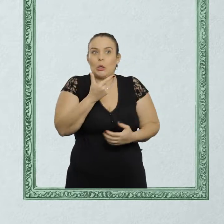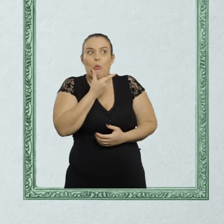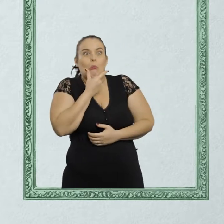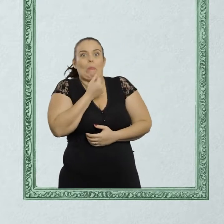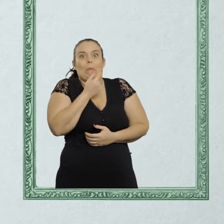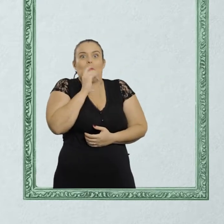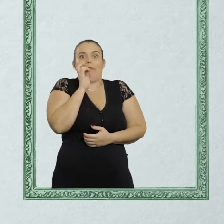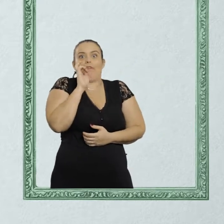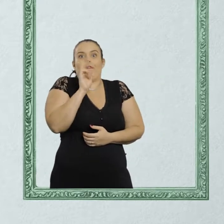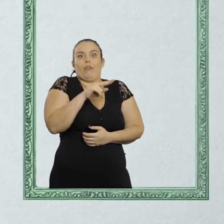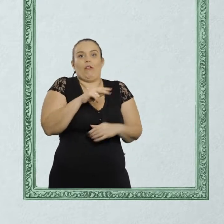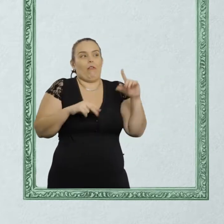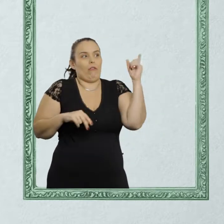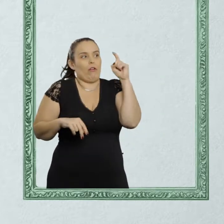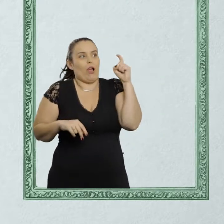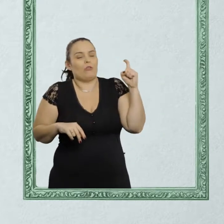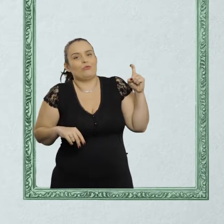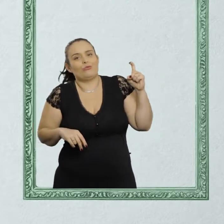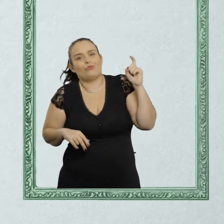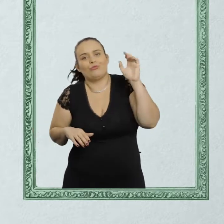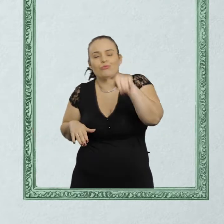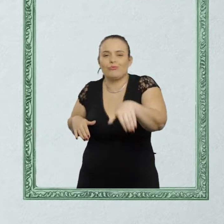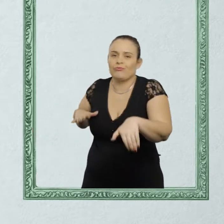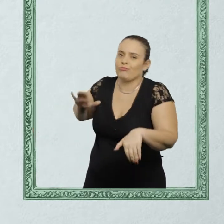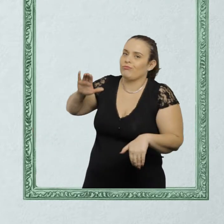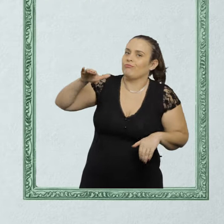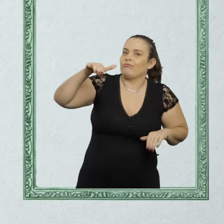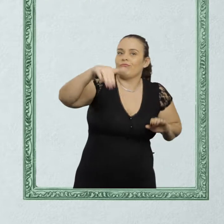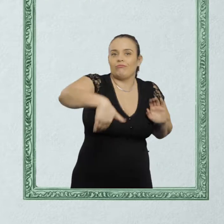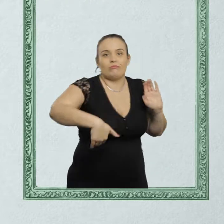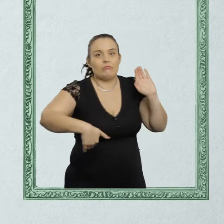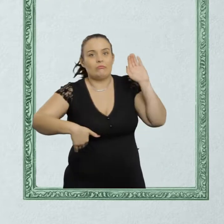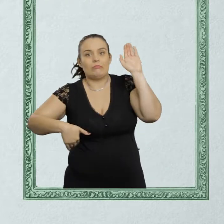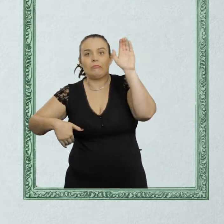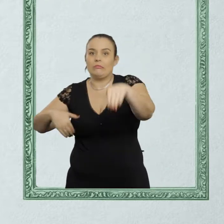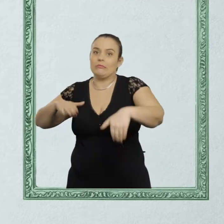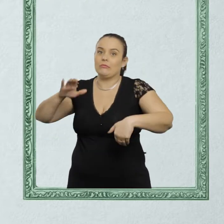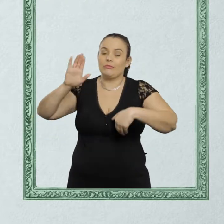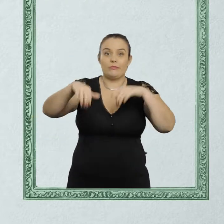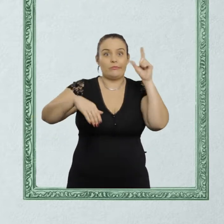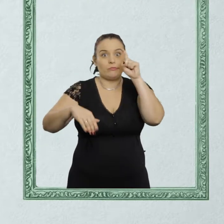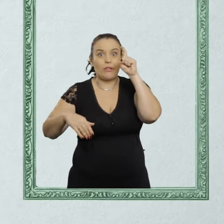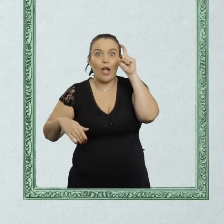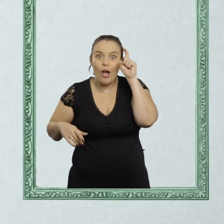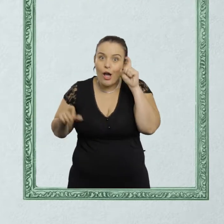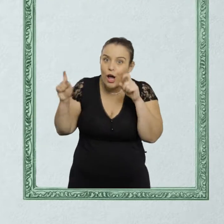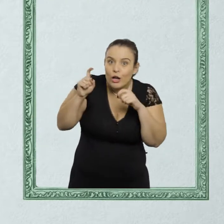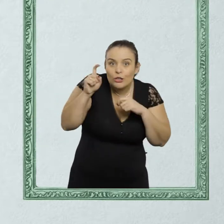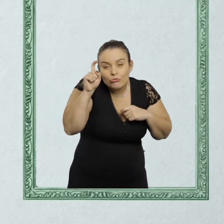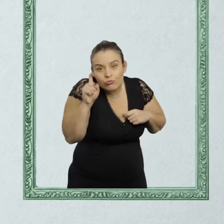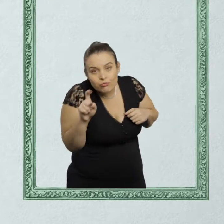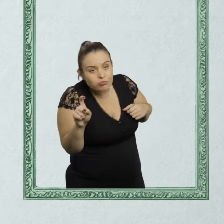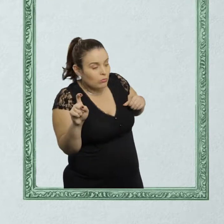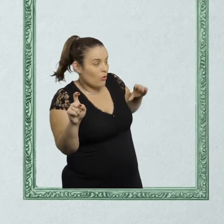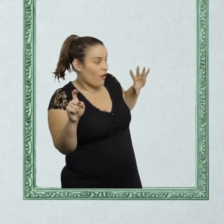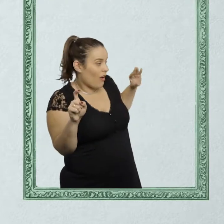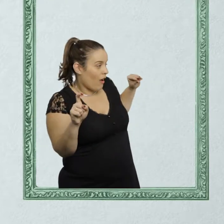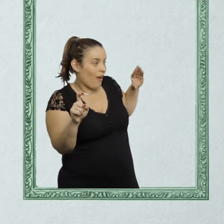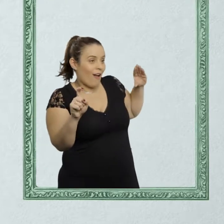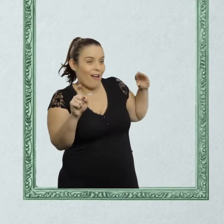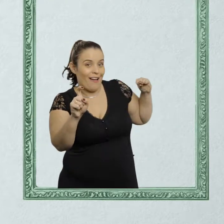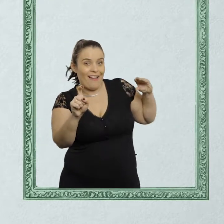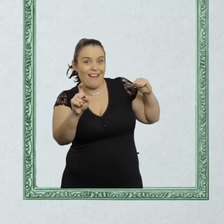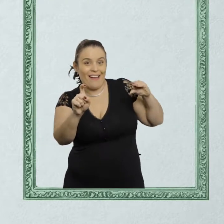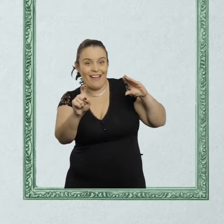os meninos viram Gancho nadando. Ele estava desesperado para chegar no navio. O crocodilo estava atrás